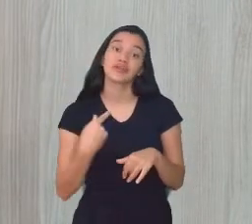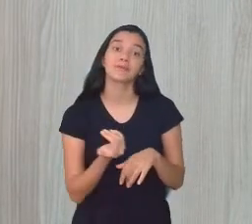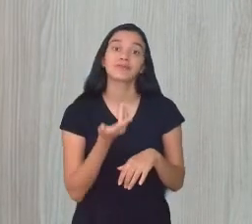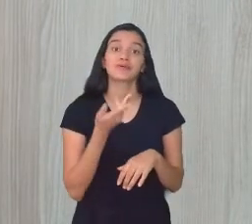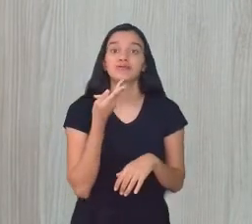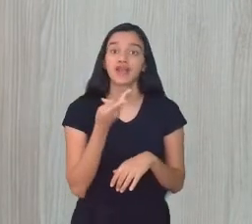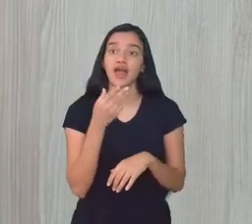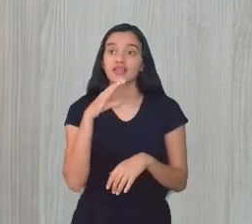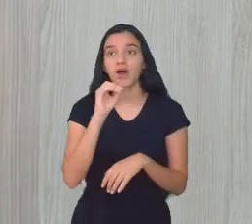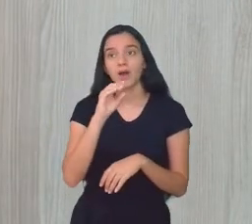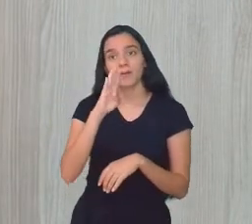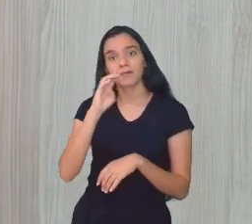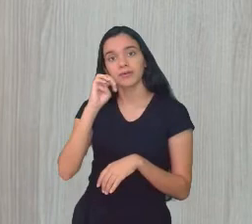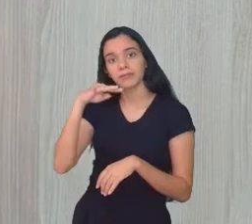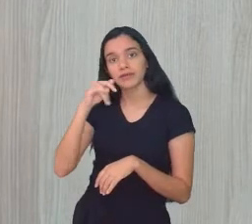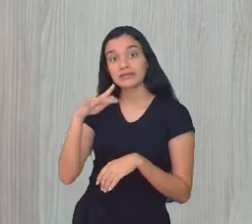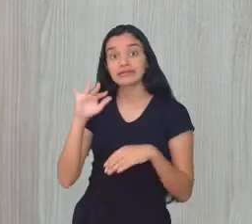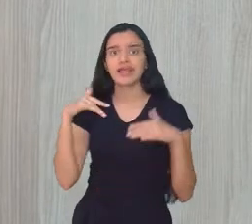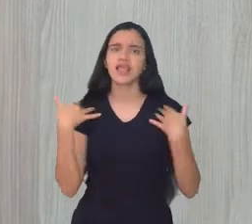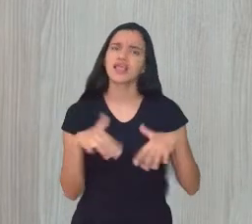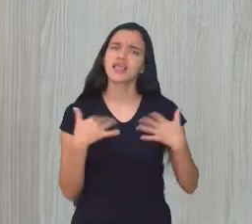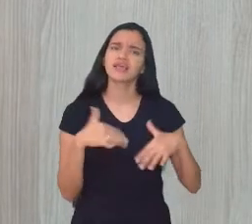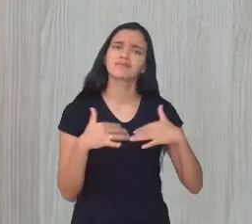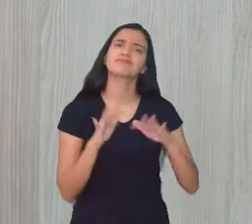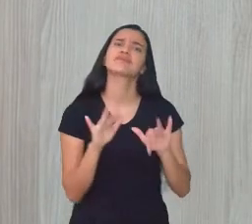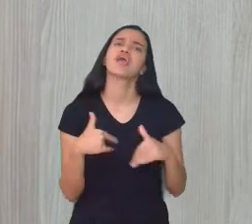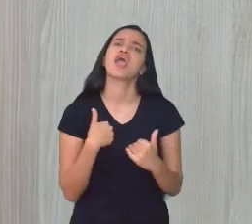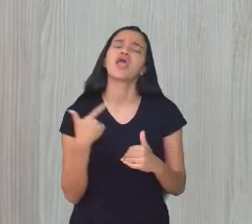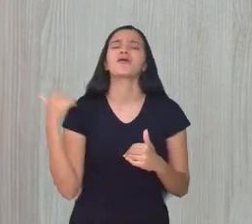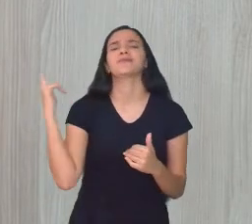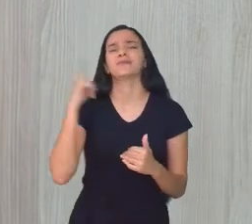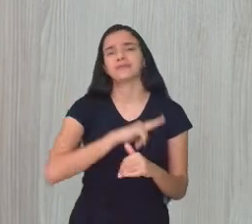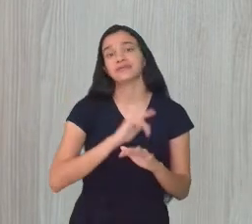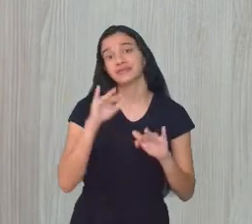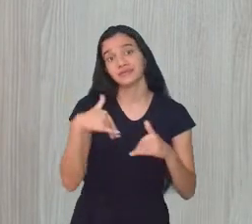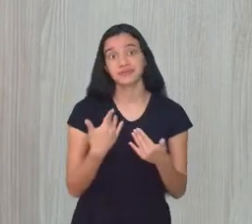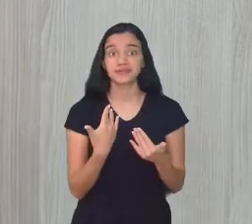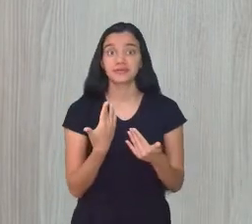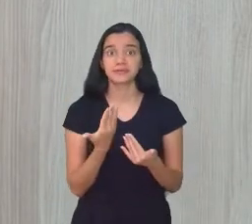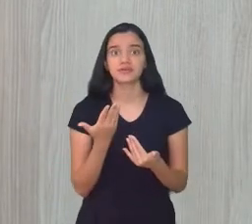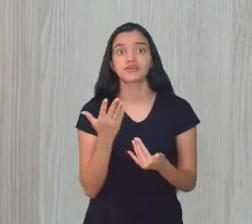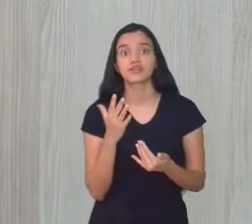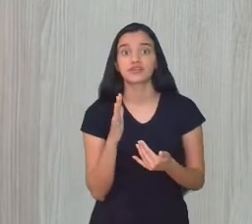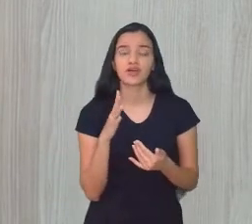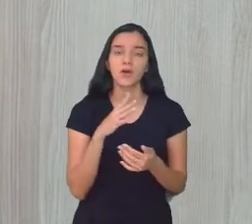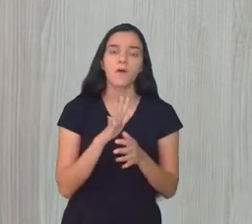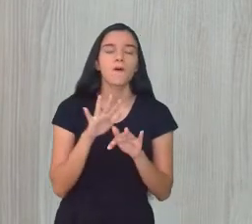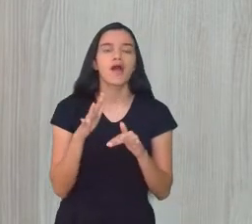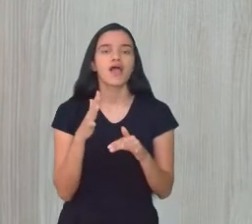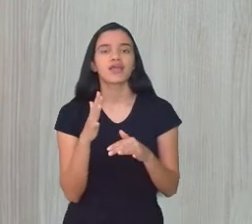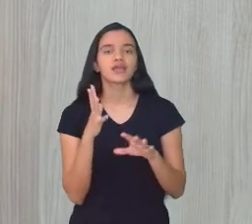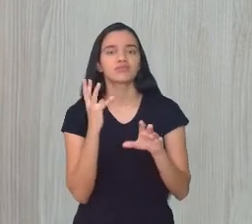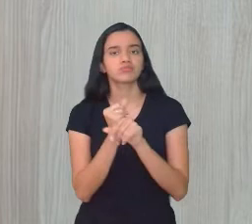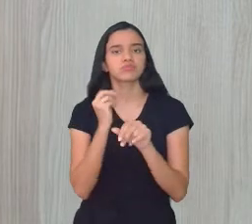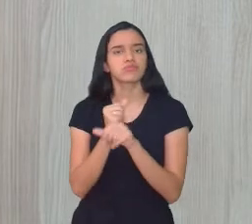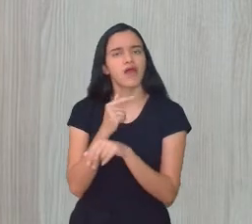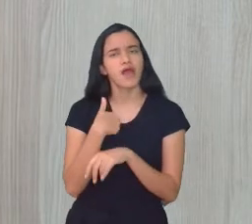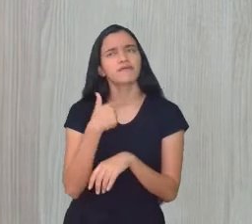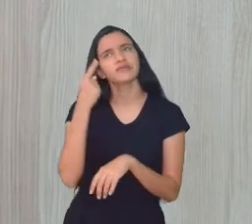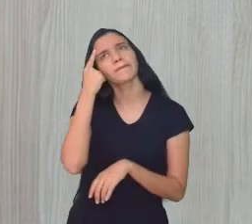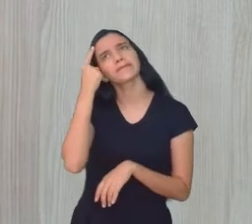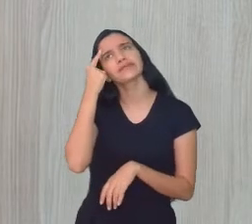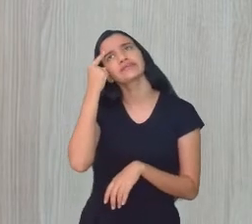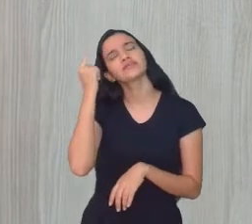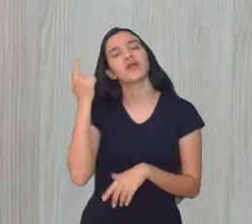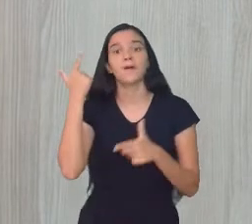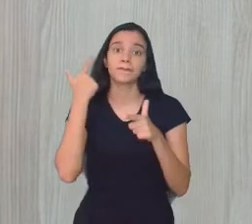gente diz, ó, é da OBMEP. Aí eu digo, eita, é, eu consigo, né? Então, são questões que levam você a pensar,